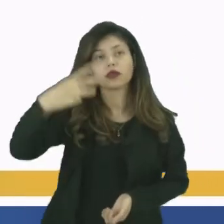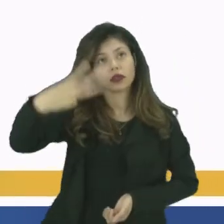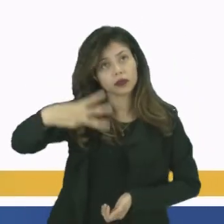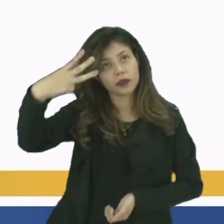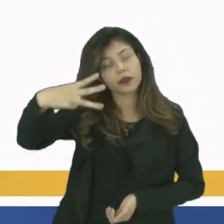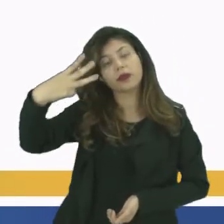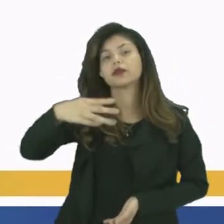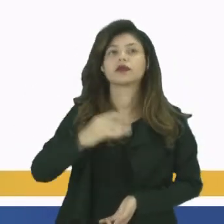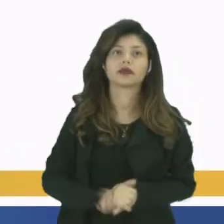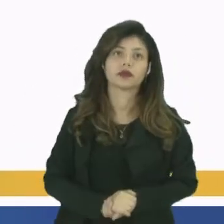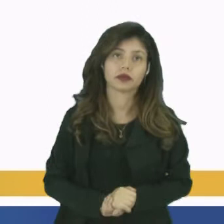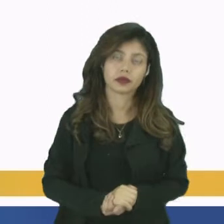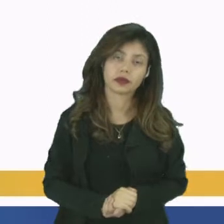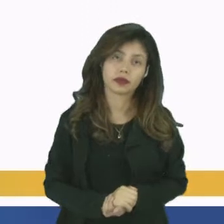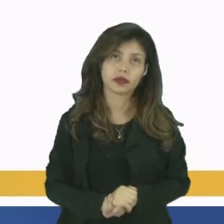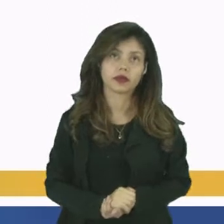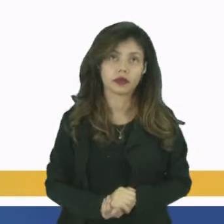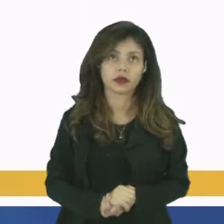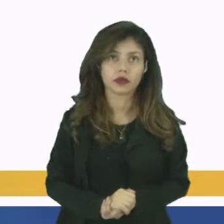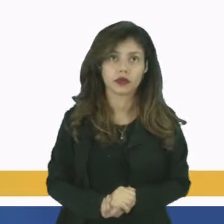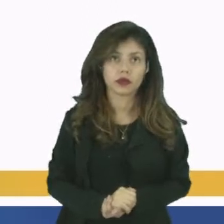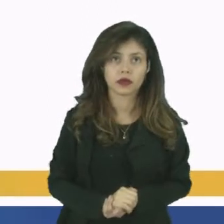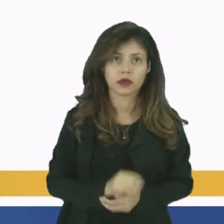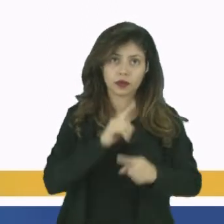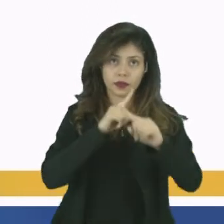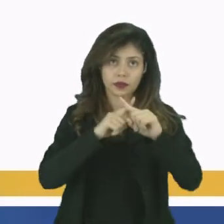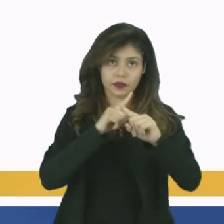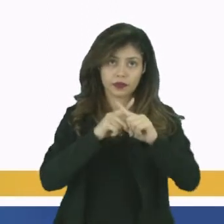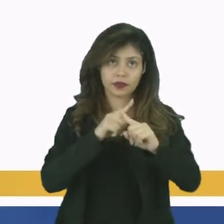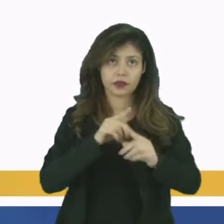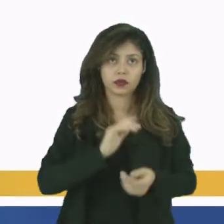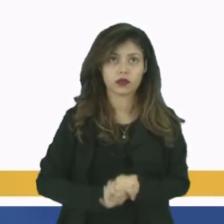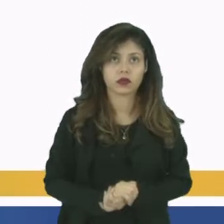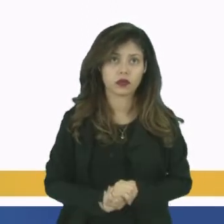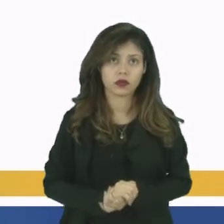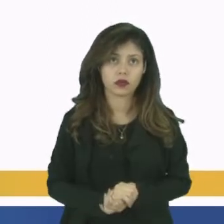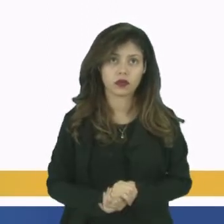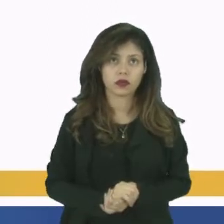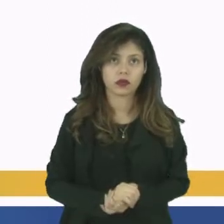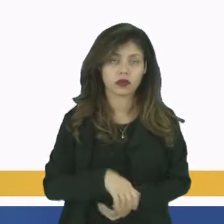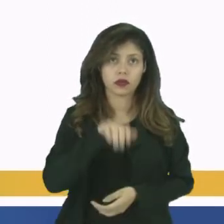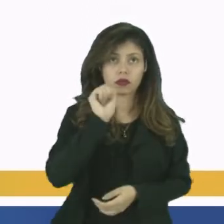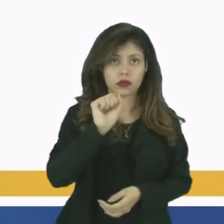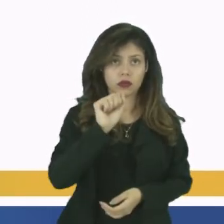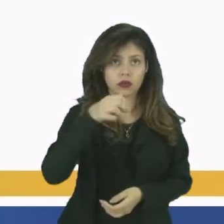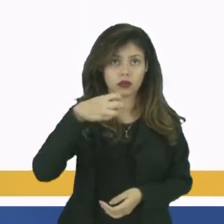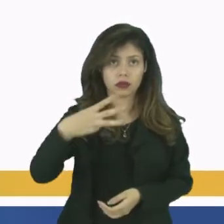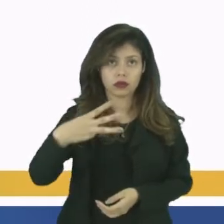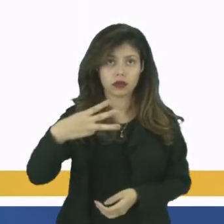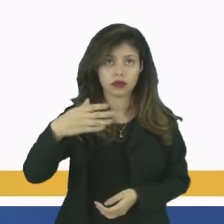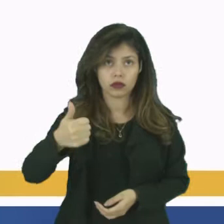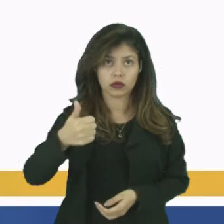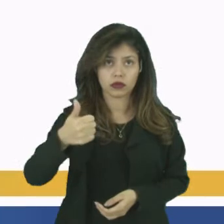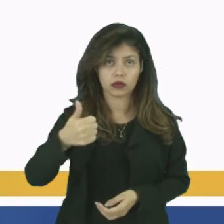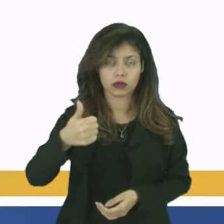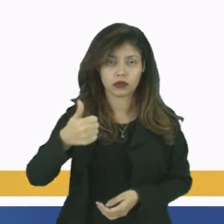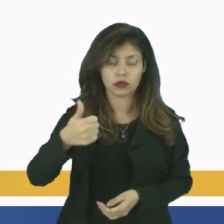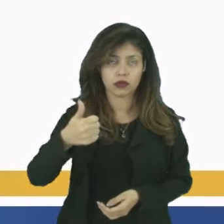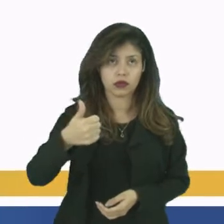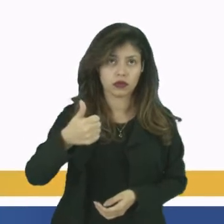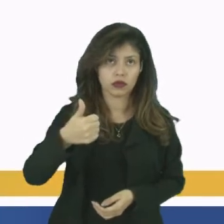terceira linha, acompanha o slide, vezes o A, 31, que é